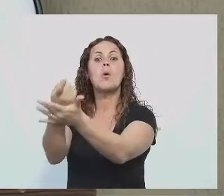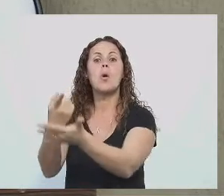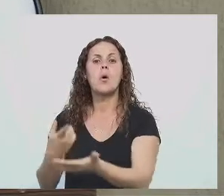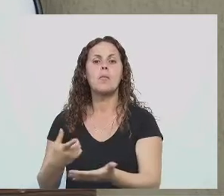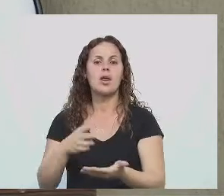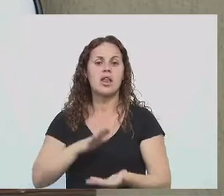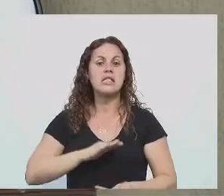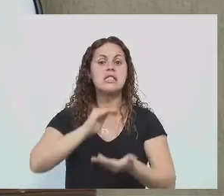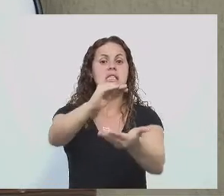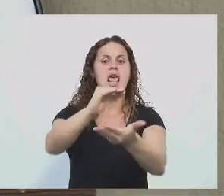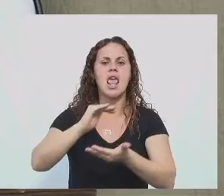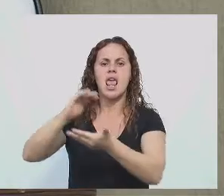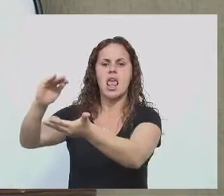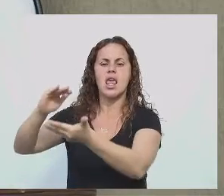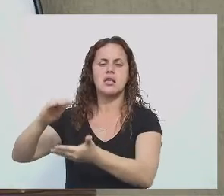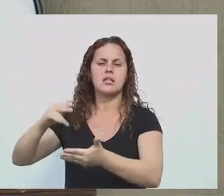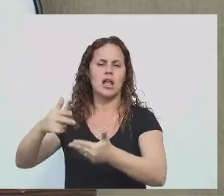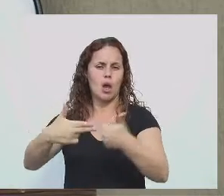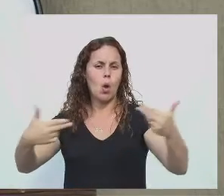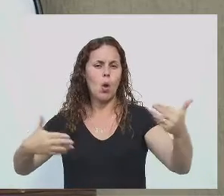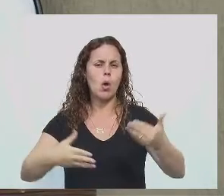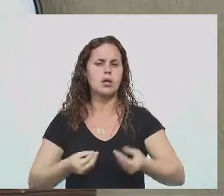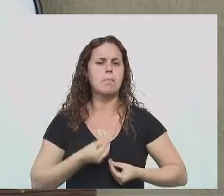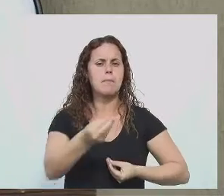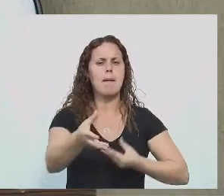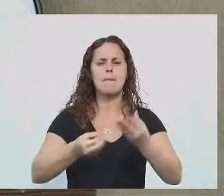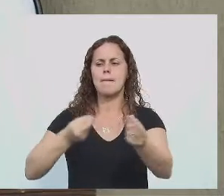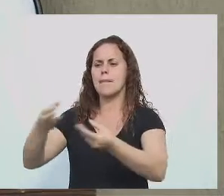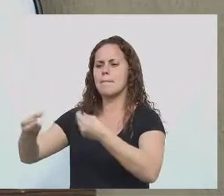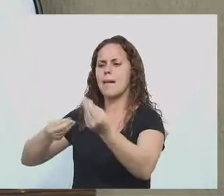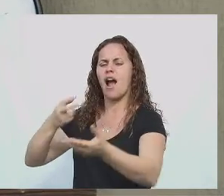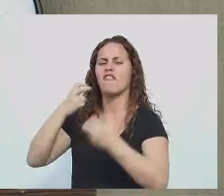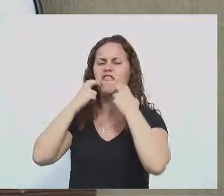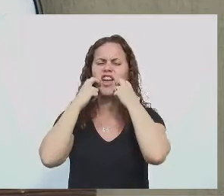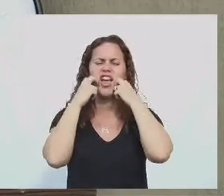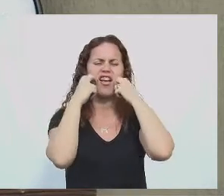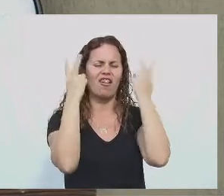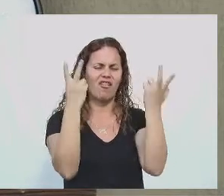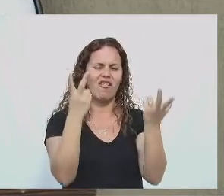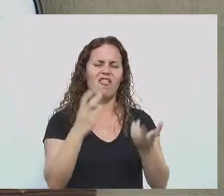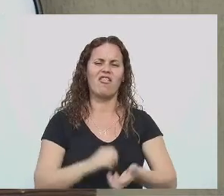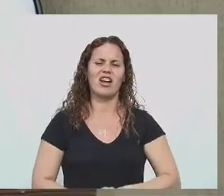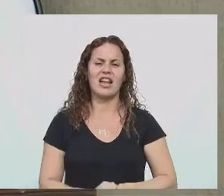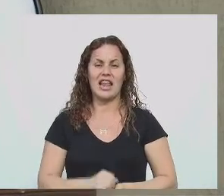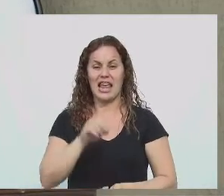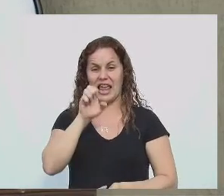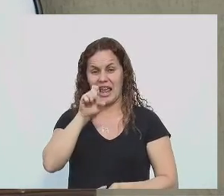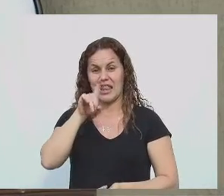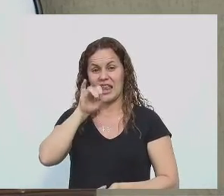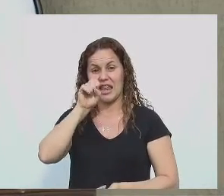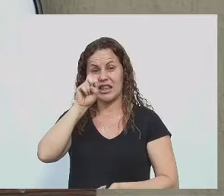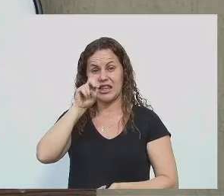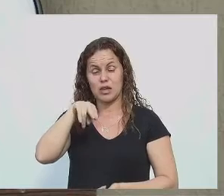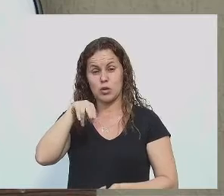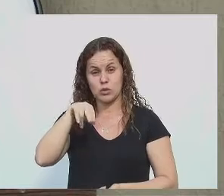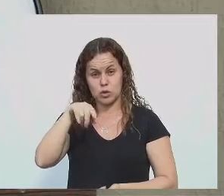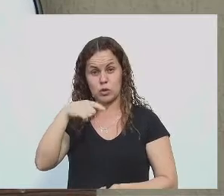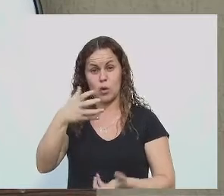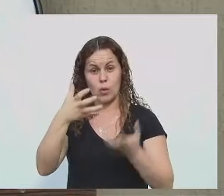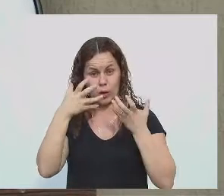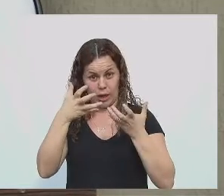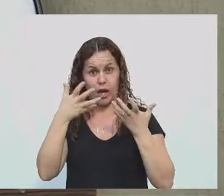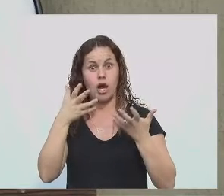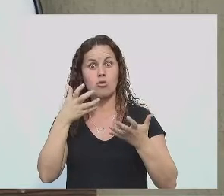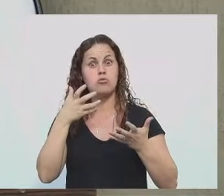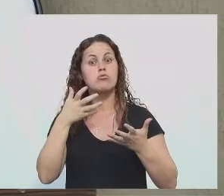cesta e outras coisas a mais. É uma vergonha. Inclusive, o Denilson não está aqui, mas eu quero cobrar ele. E